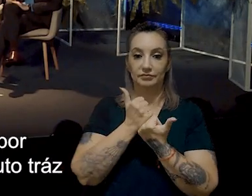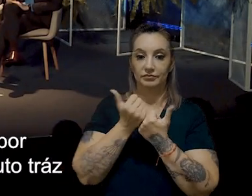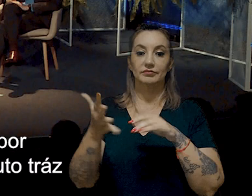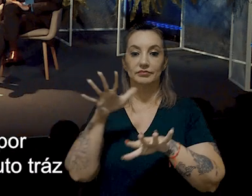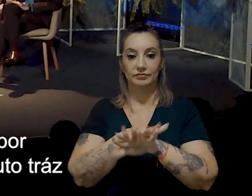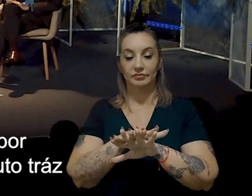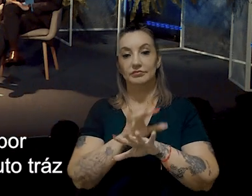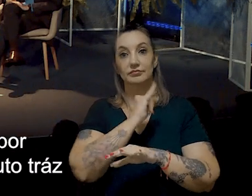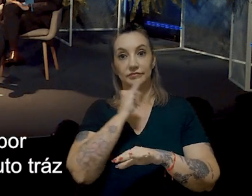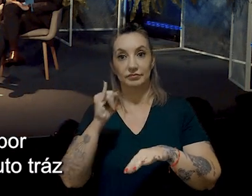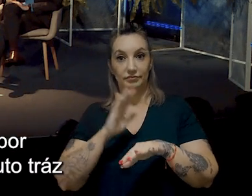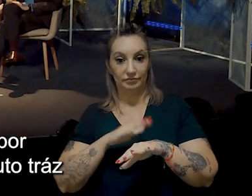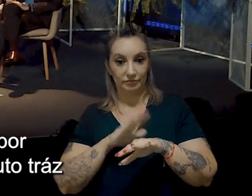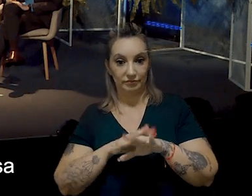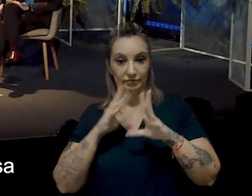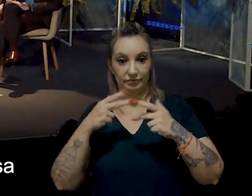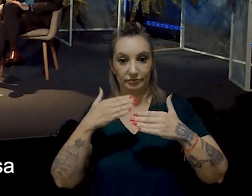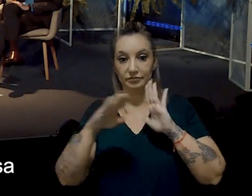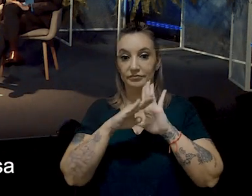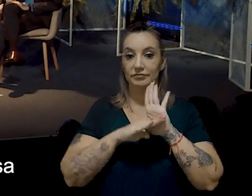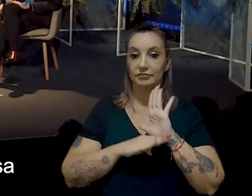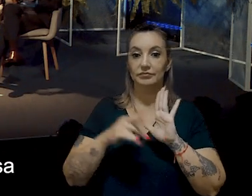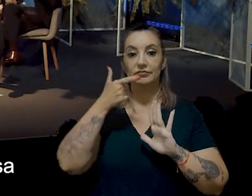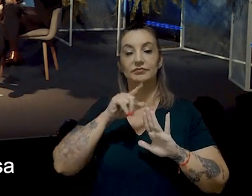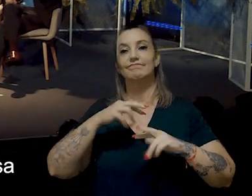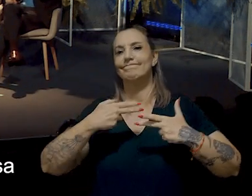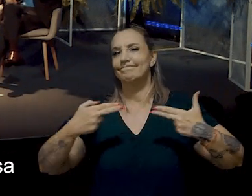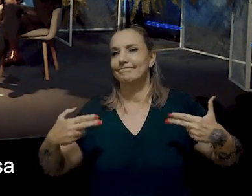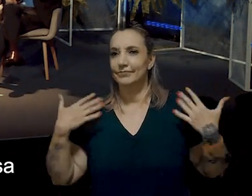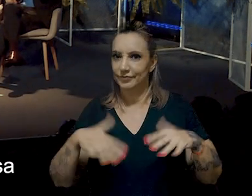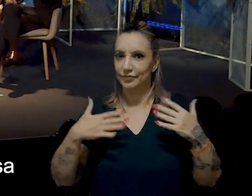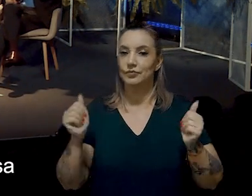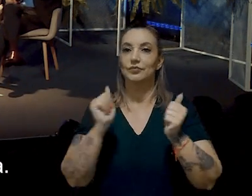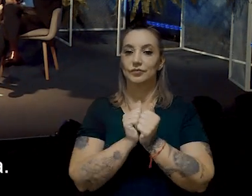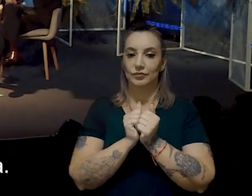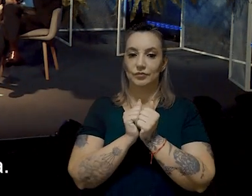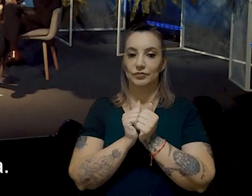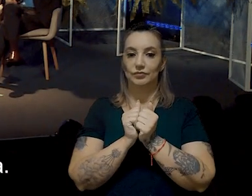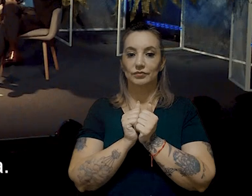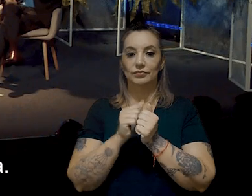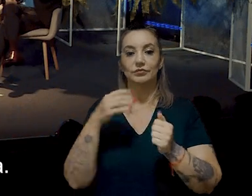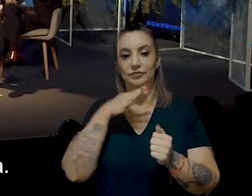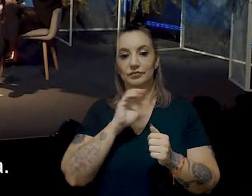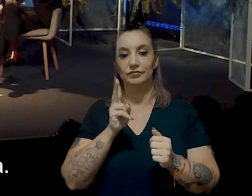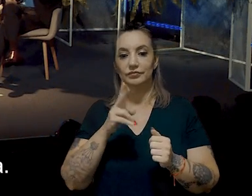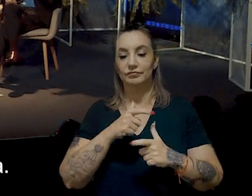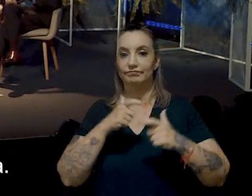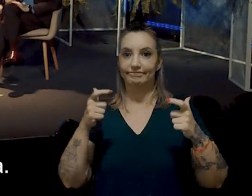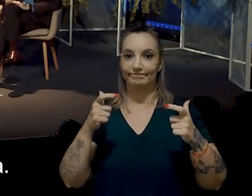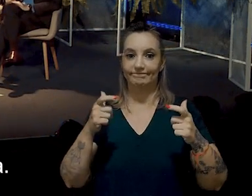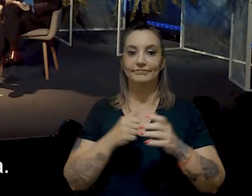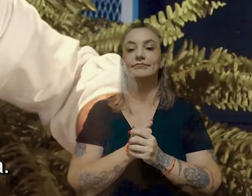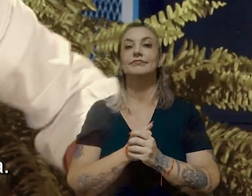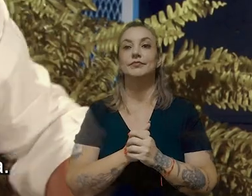pelo suporte pela inclusão que o Instituto traz em todos os programas a gente consegue fazer muita coisa junto e escalar e obviamente sempre